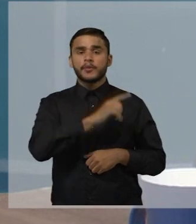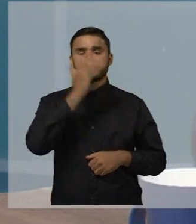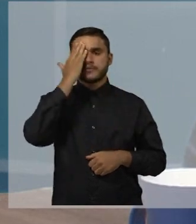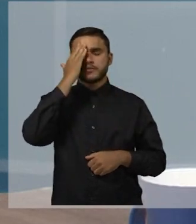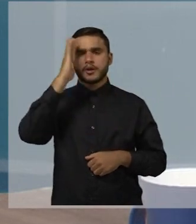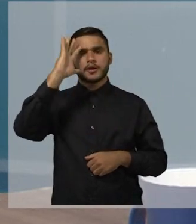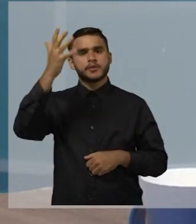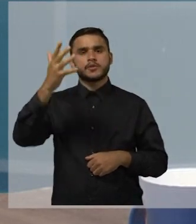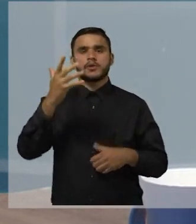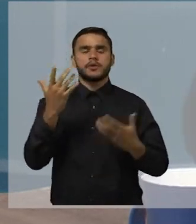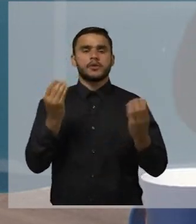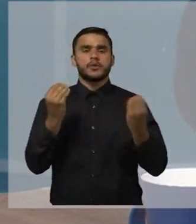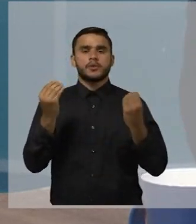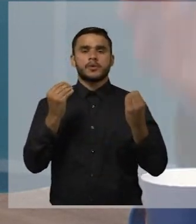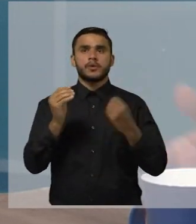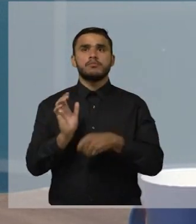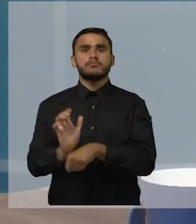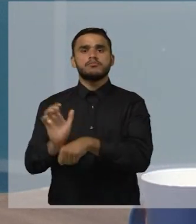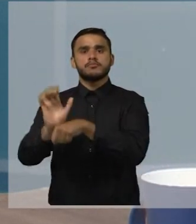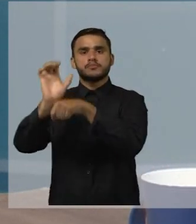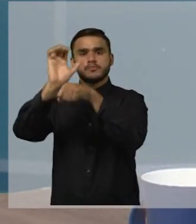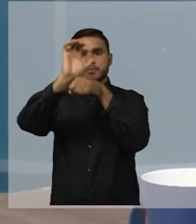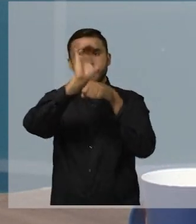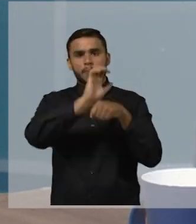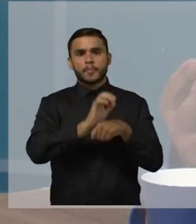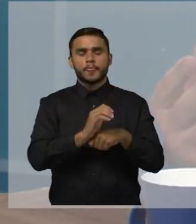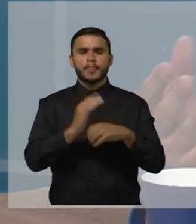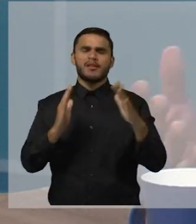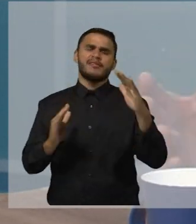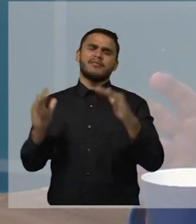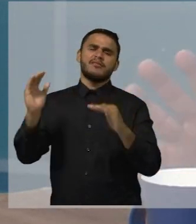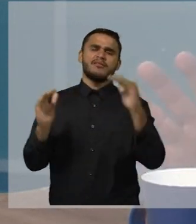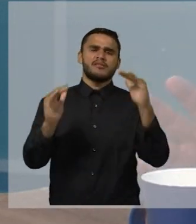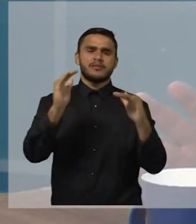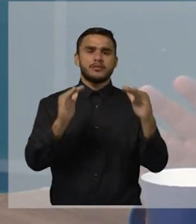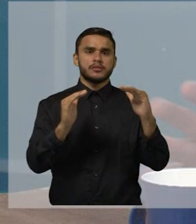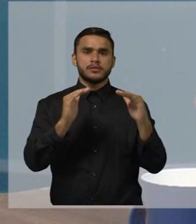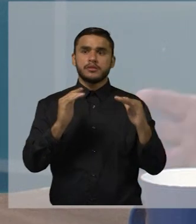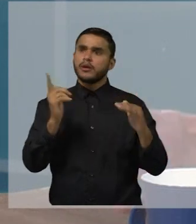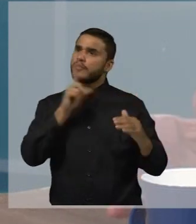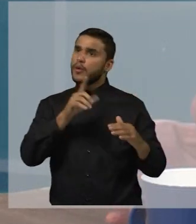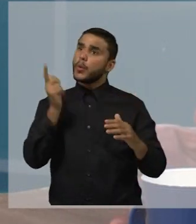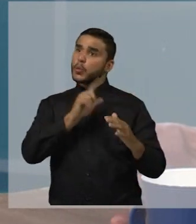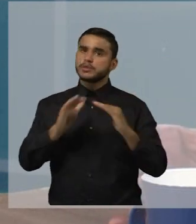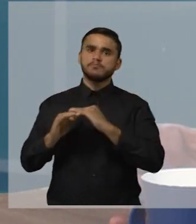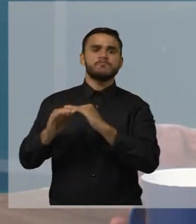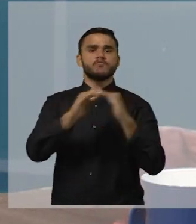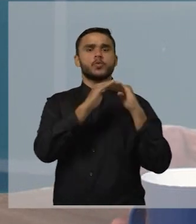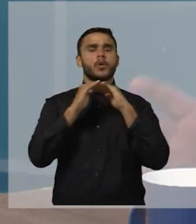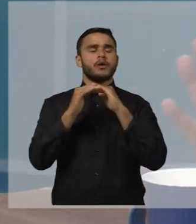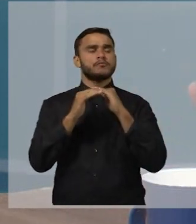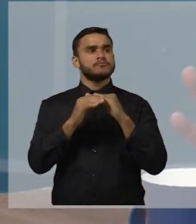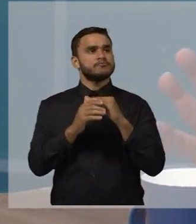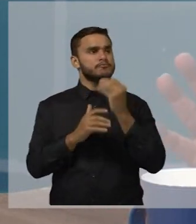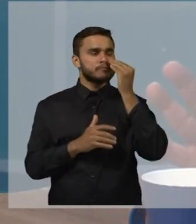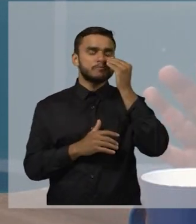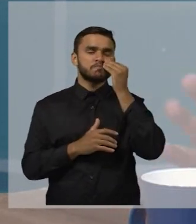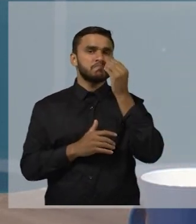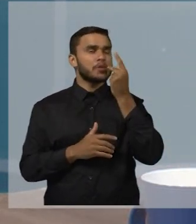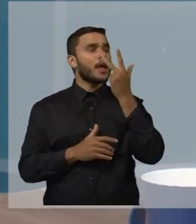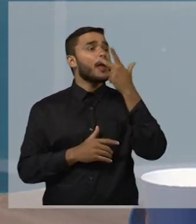especializado à altura de equacionar, por exemplo, a questão da integração nacional, do desenvolvimento da desigualdade.